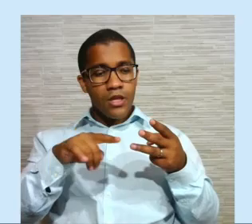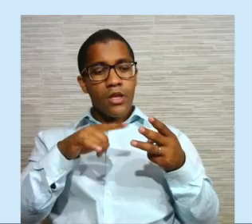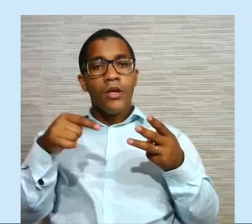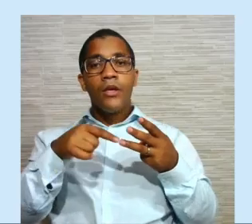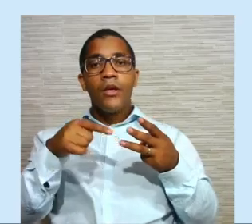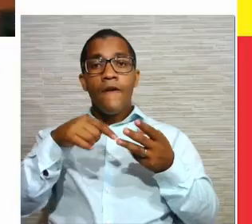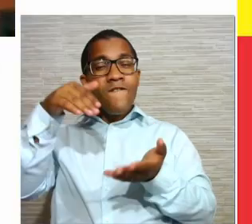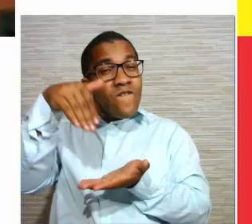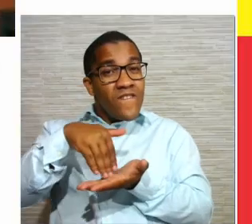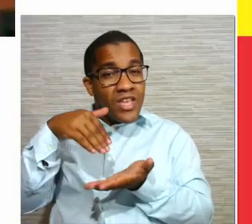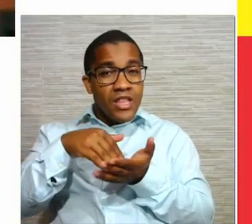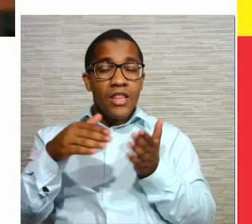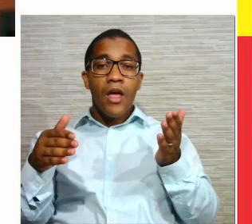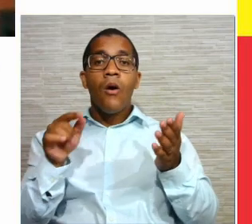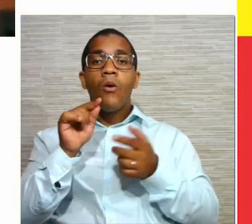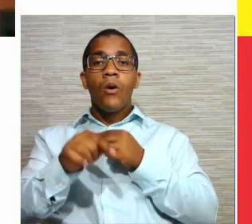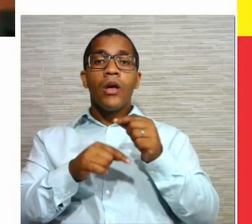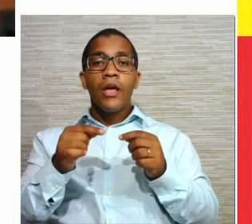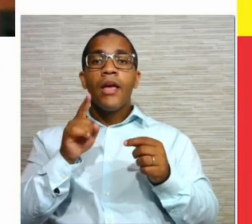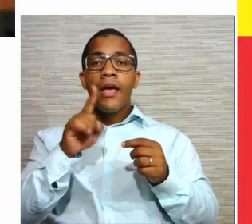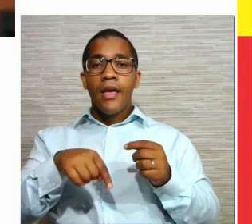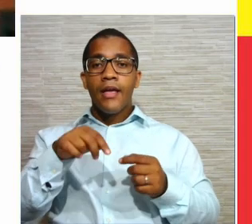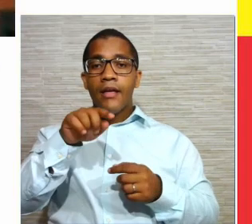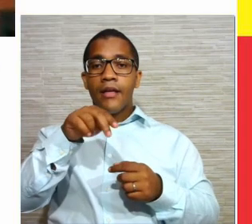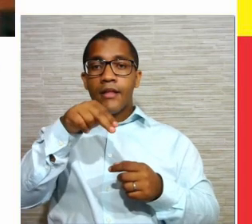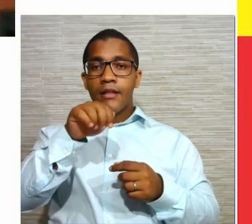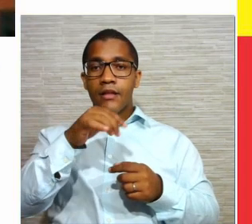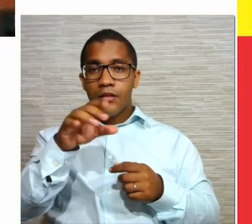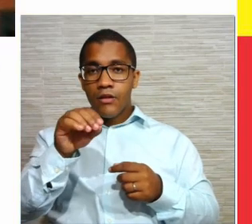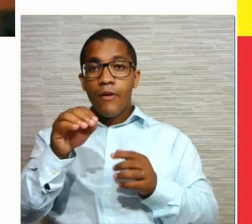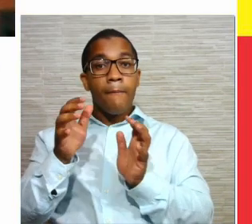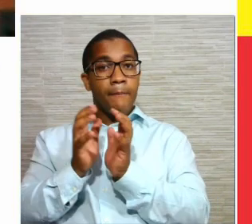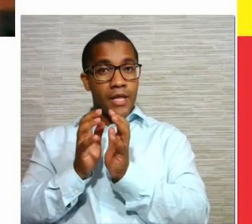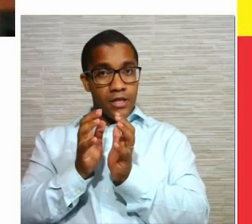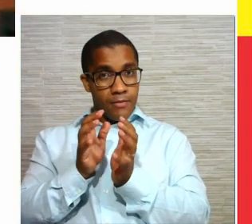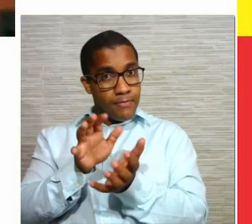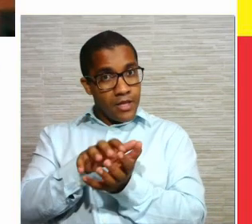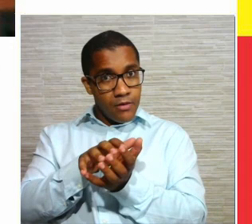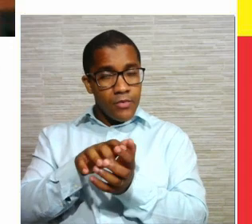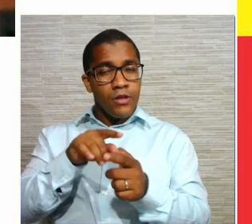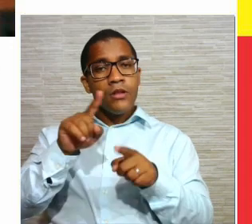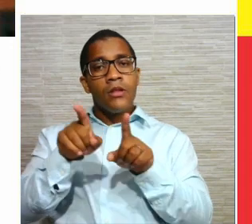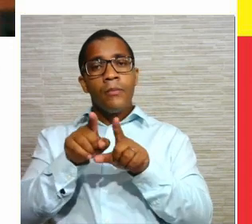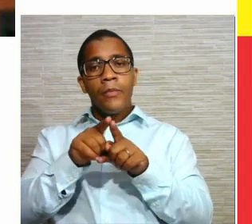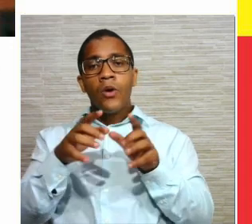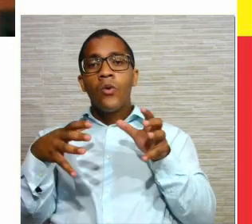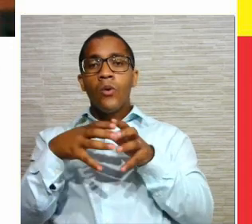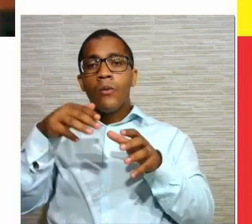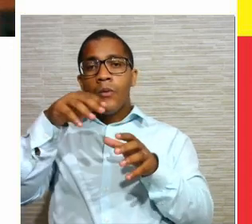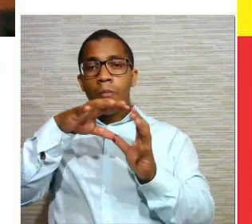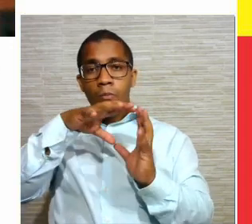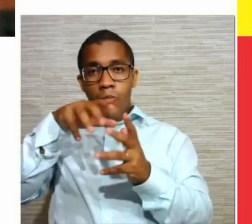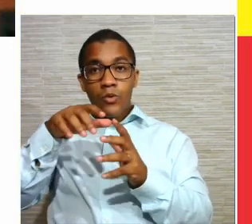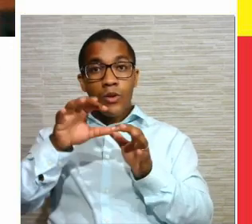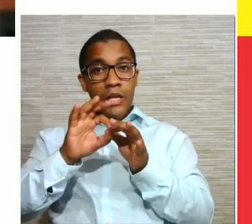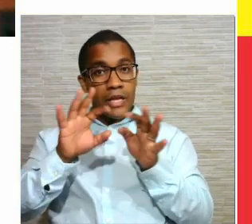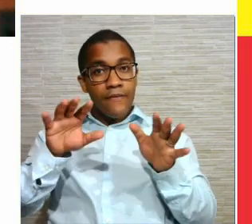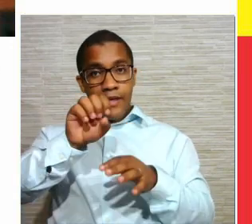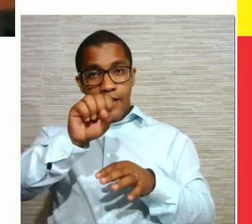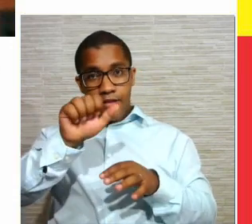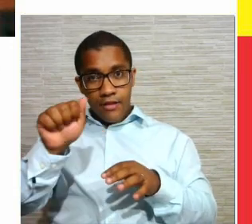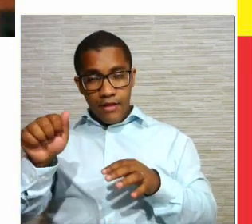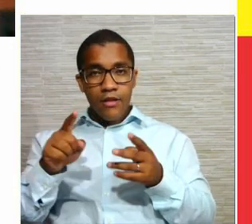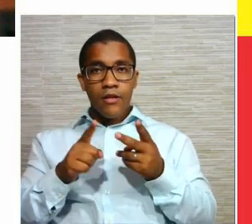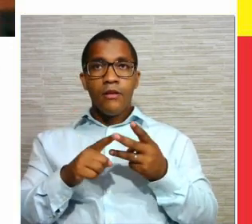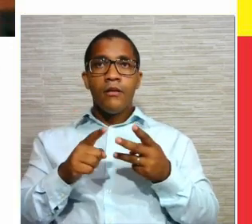foi a Nação Pernambuco. Ainda se apresentaram nessa mesma noite a banda Mundo Livre S.A., né? Paulo Francis Vai Pro